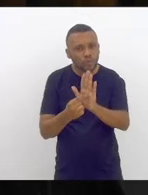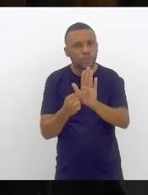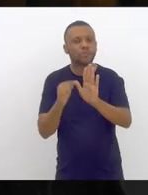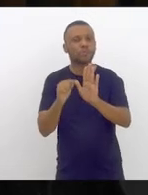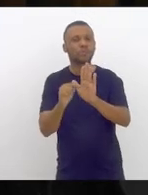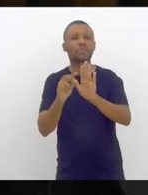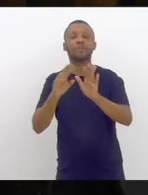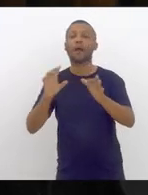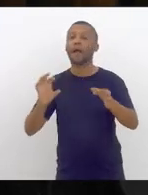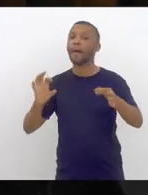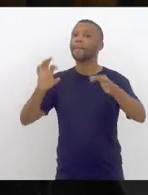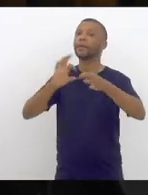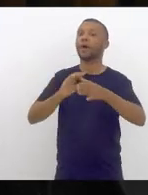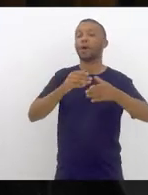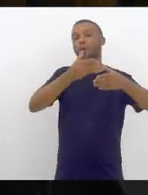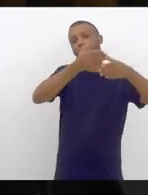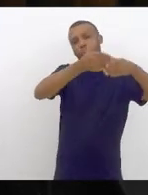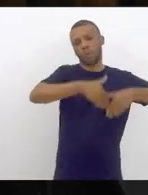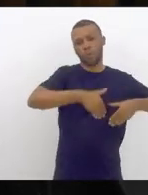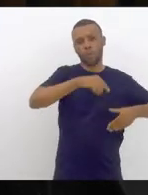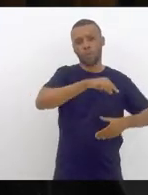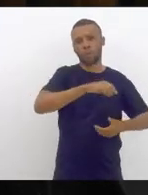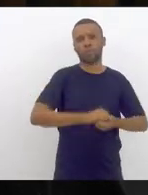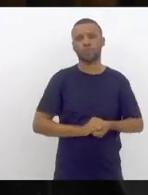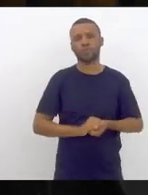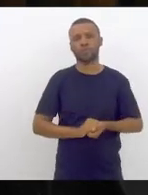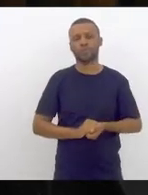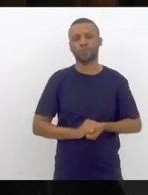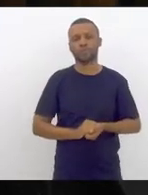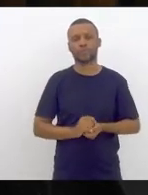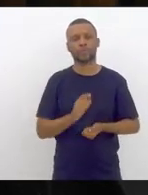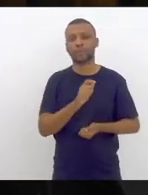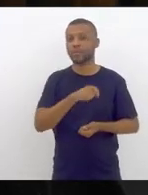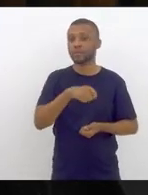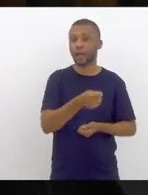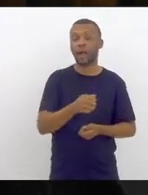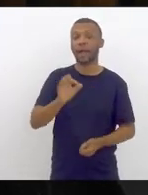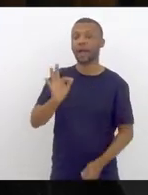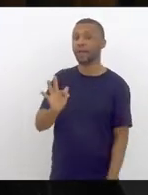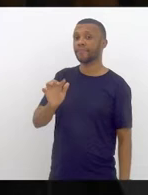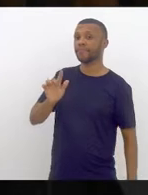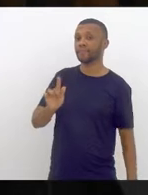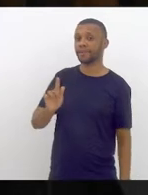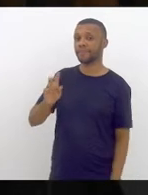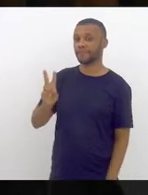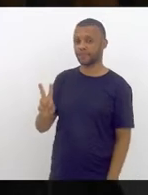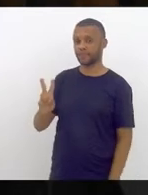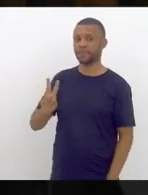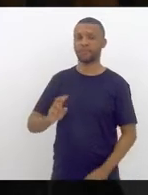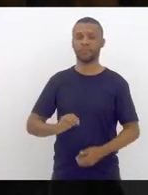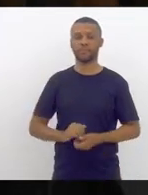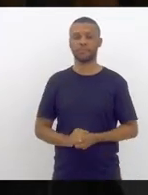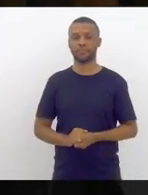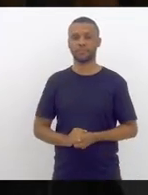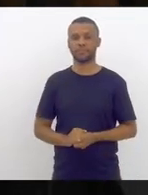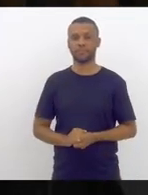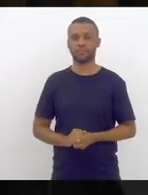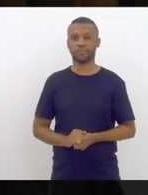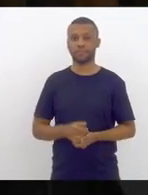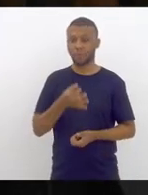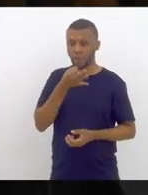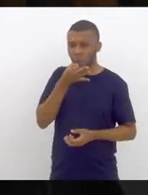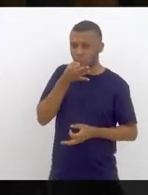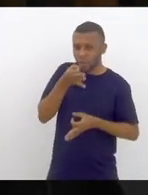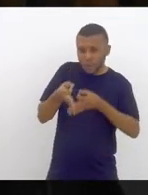aplicar o concurso é a Fundação Getúlio Vargas Nenhuma crítica